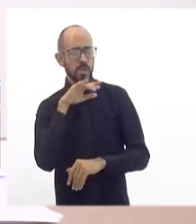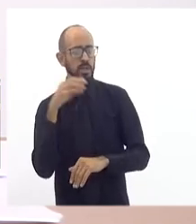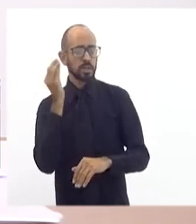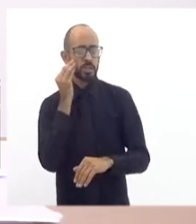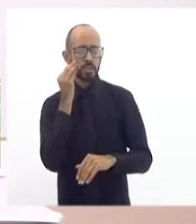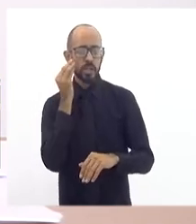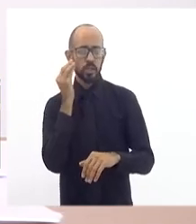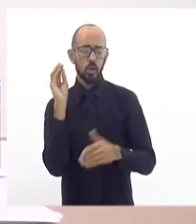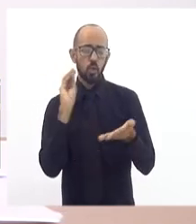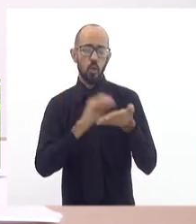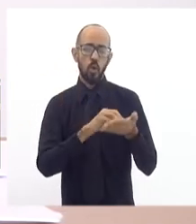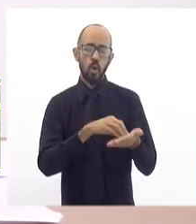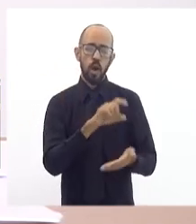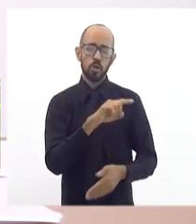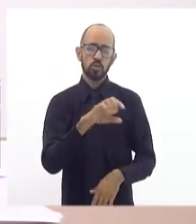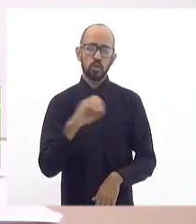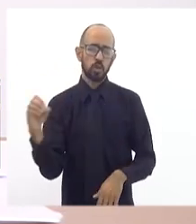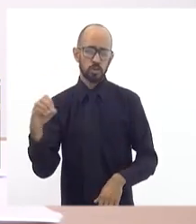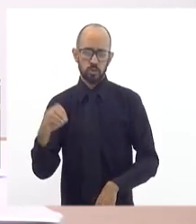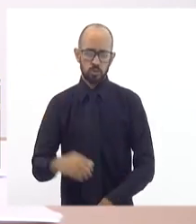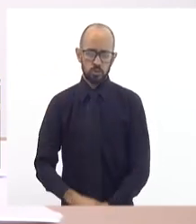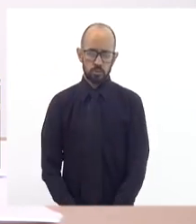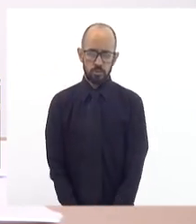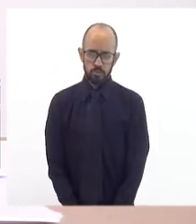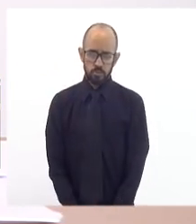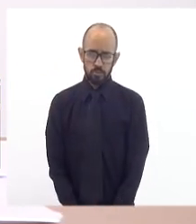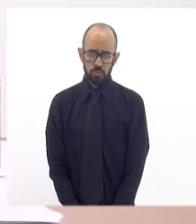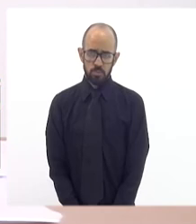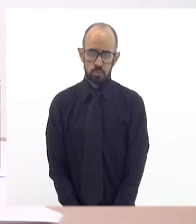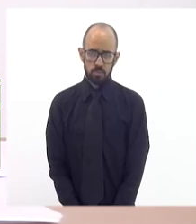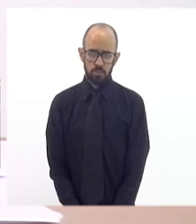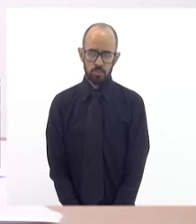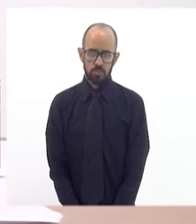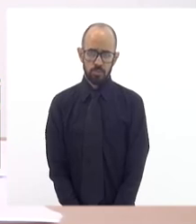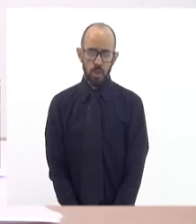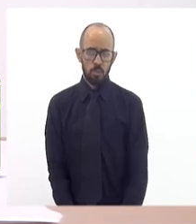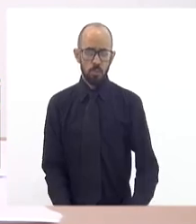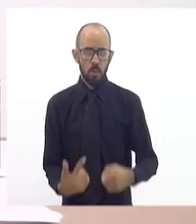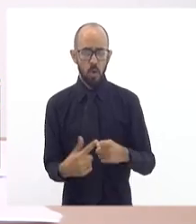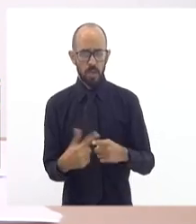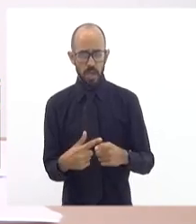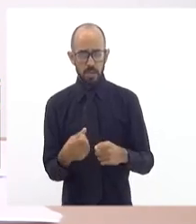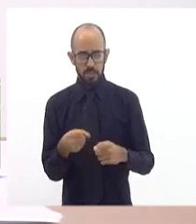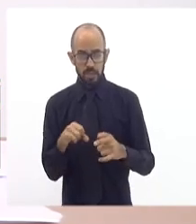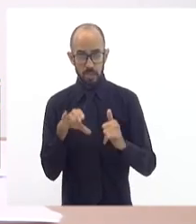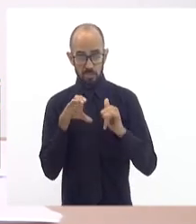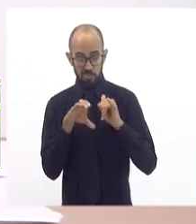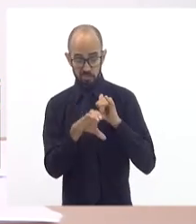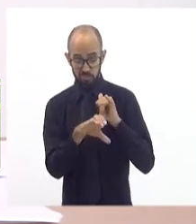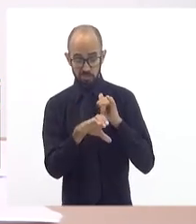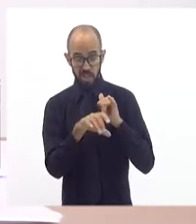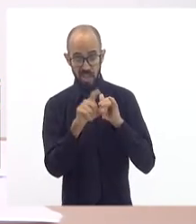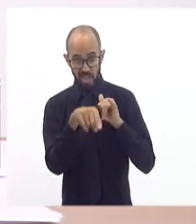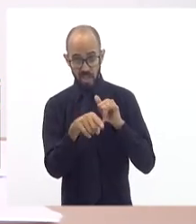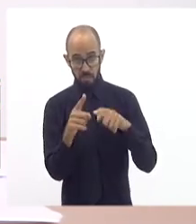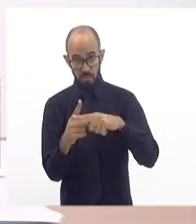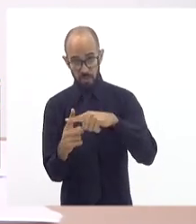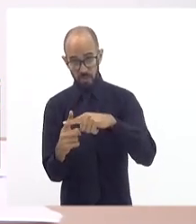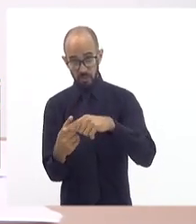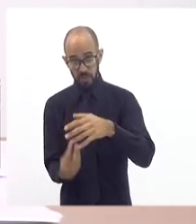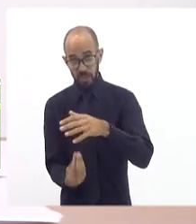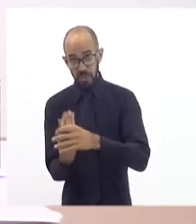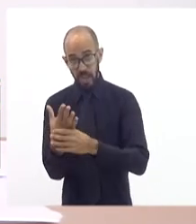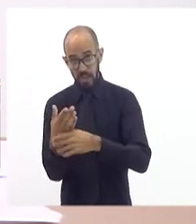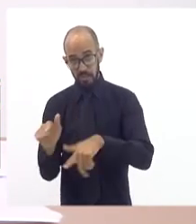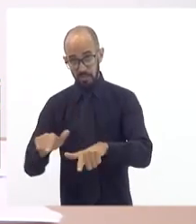tentam colocar na nossa região da zona leste porque se essas quatro termoelétrica fosse positiva geração de